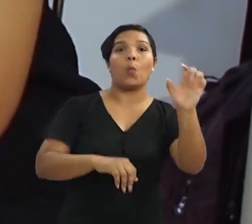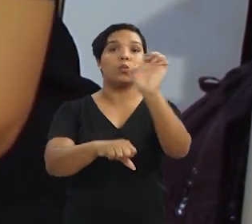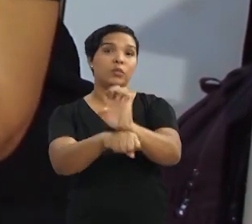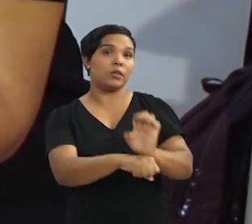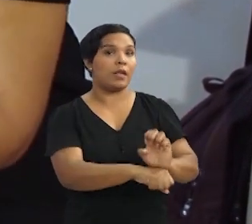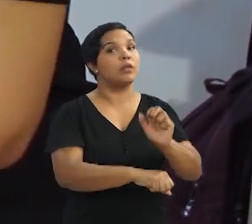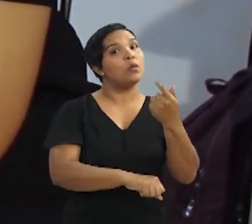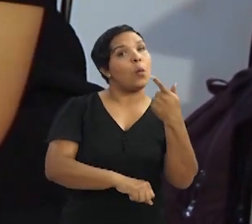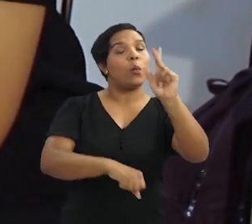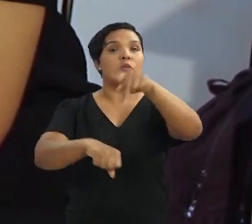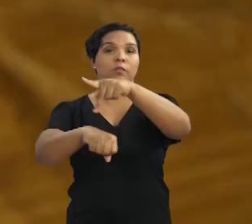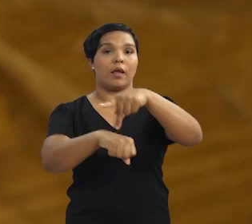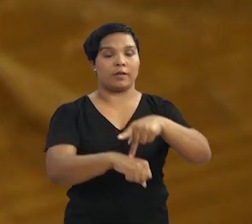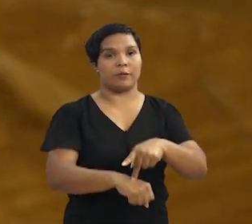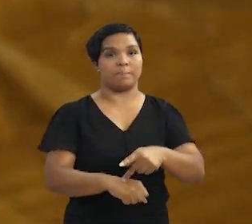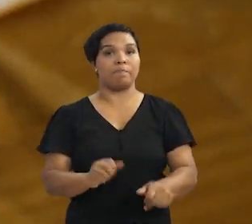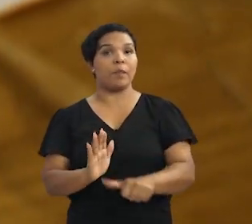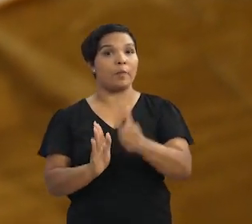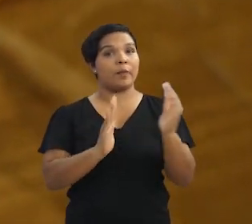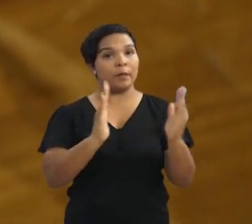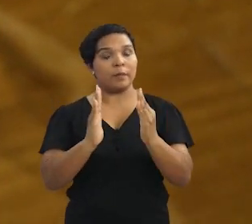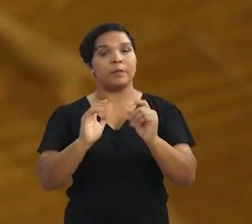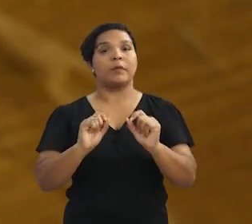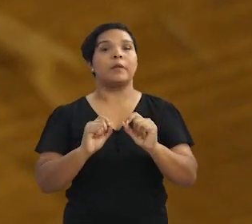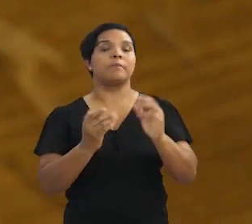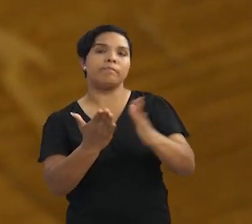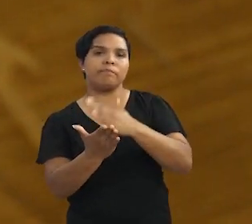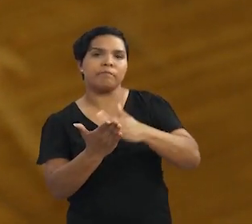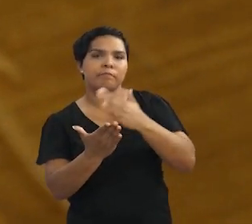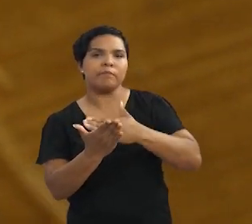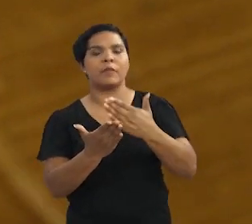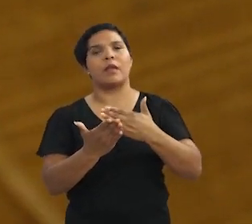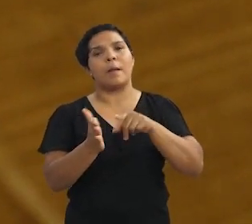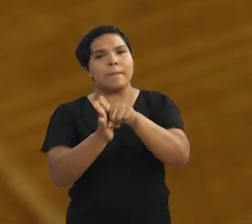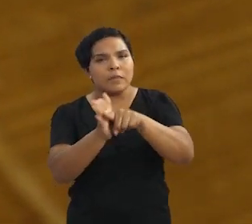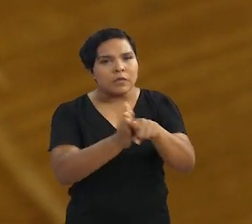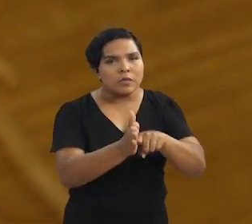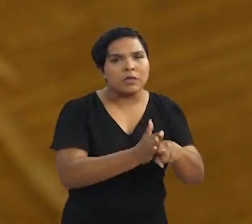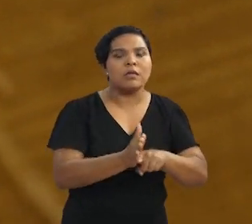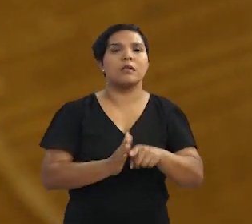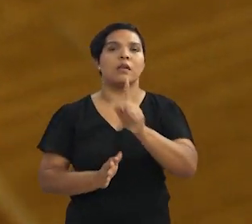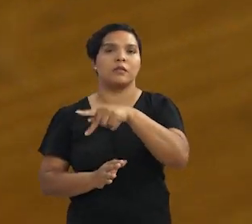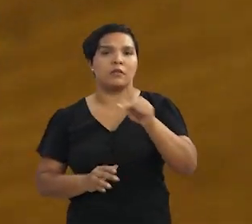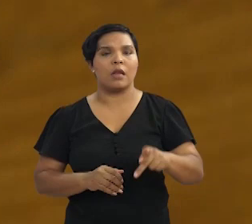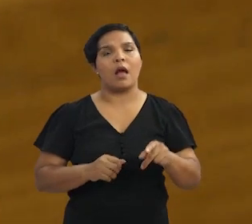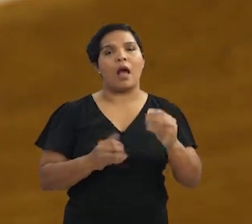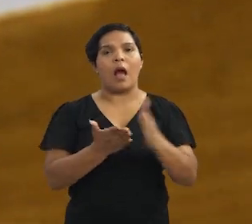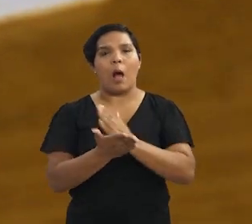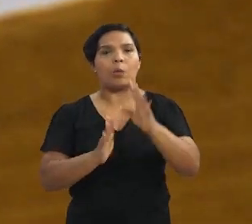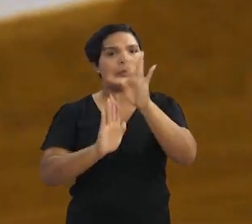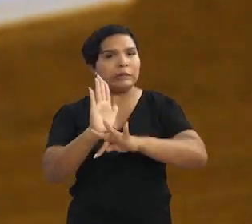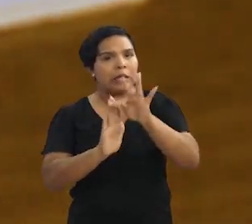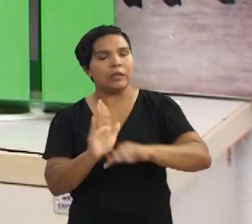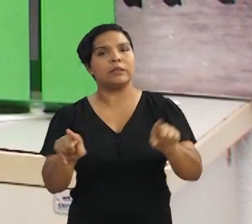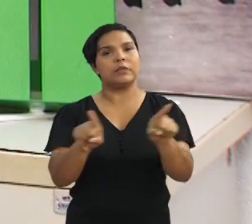em outros estados, em outros países. A primeira etapa do projeto foi o levantamento bibliográfico, Então as professoras passaram